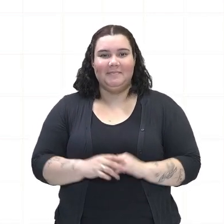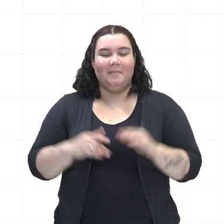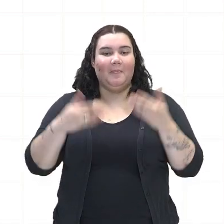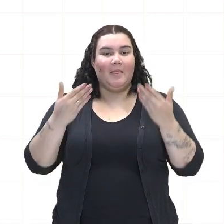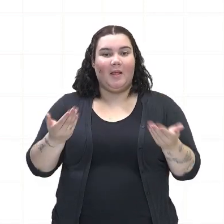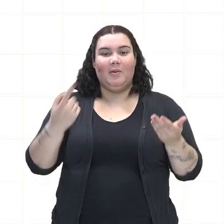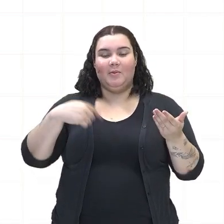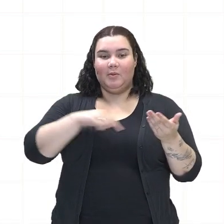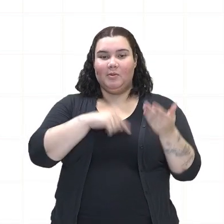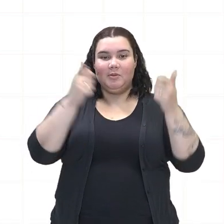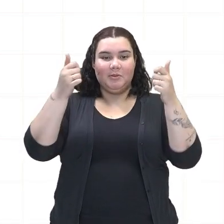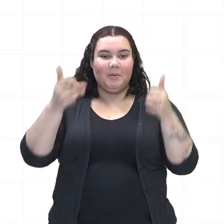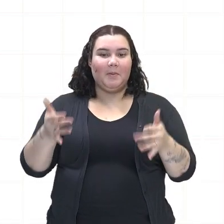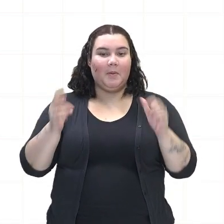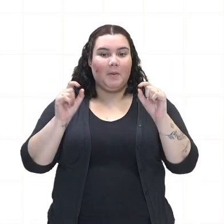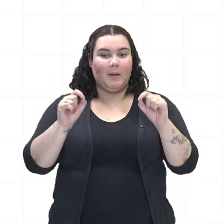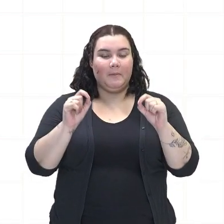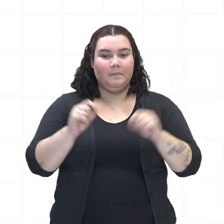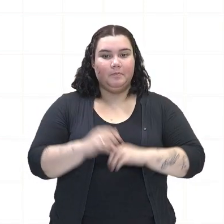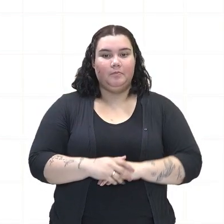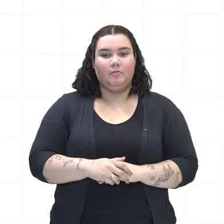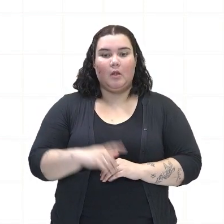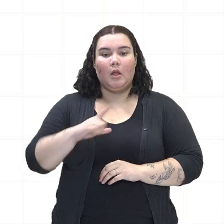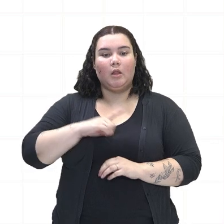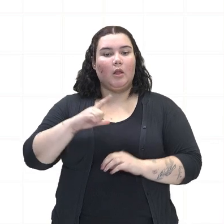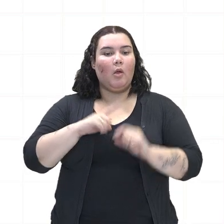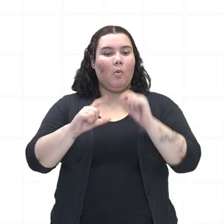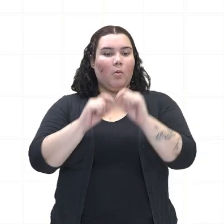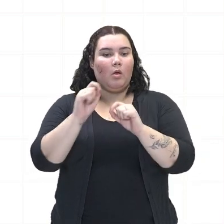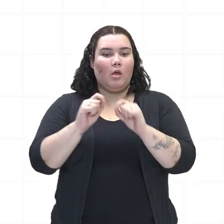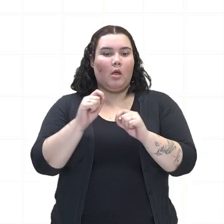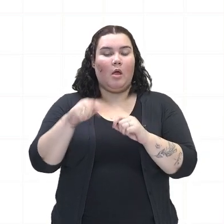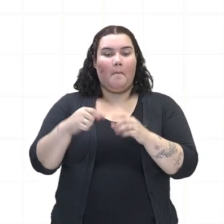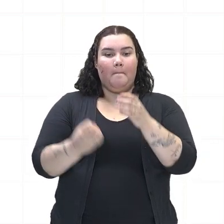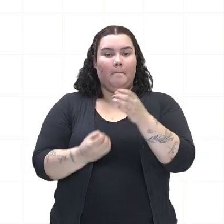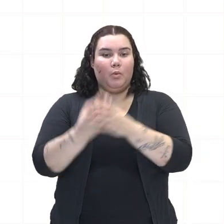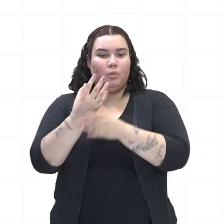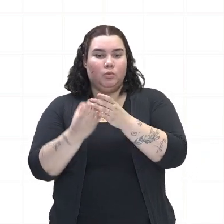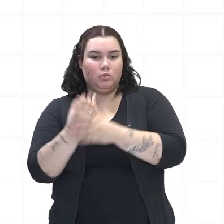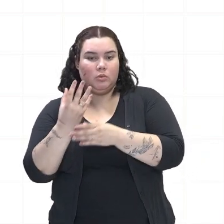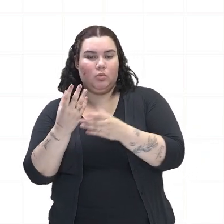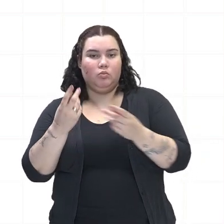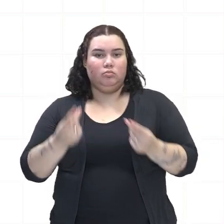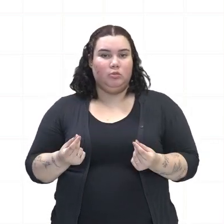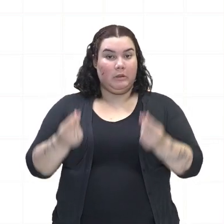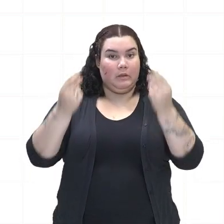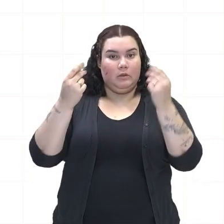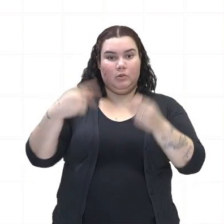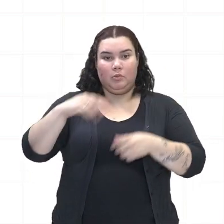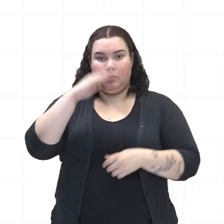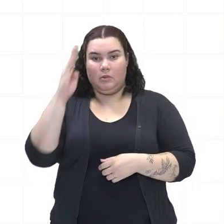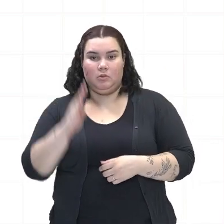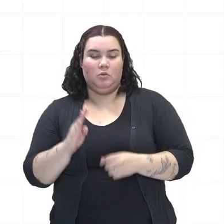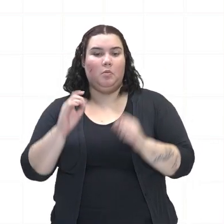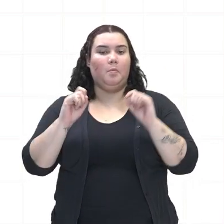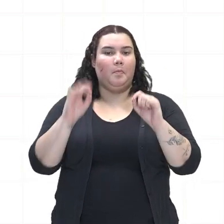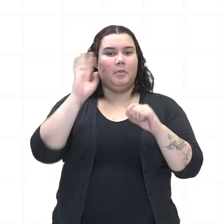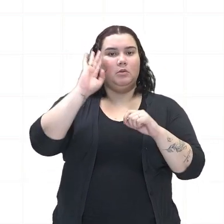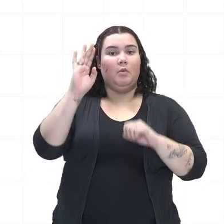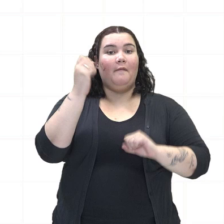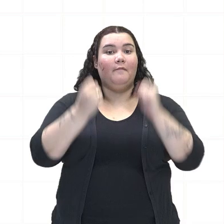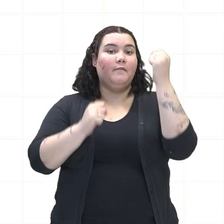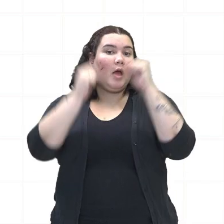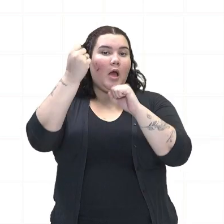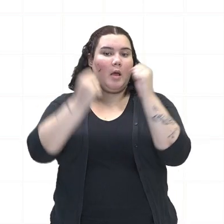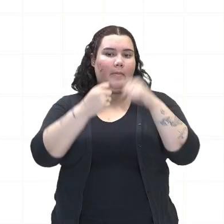como a gente vai ver na próxima tela, uma das coisas que colabora muito para a produção de riqueza no Brasil é a indústria, né? É a fábrica,